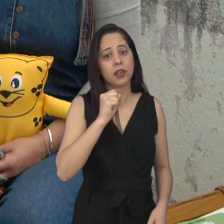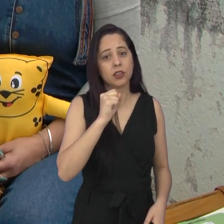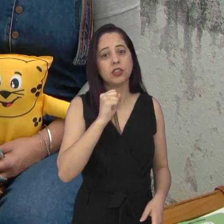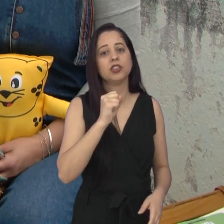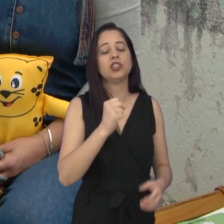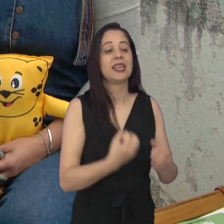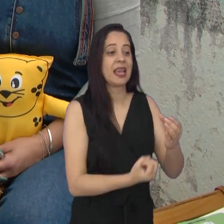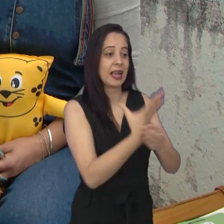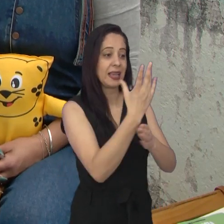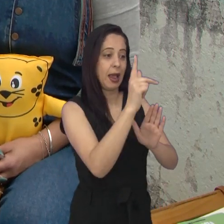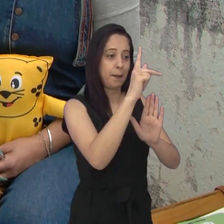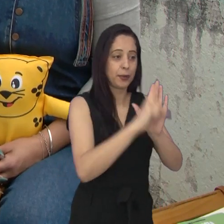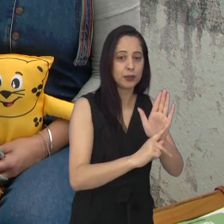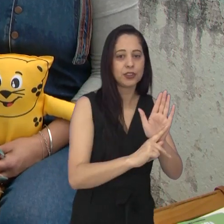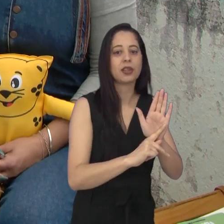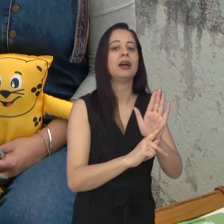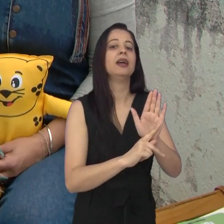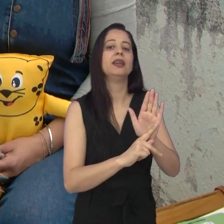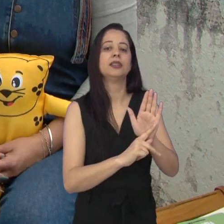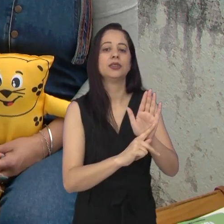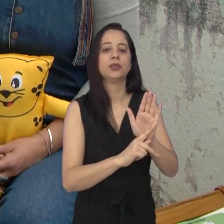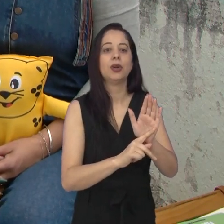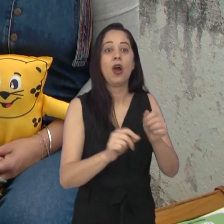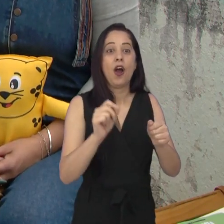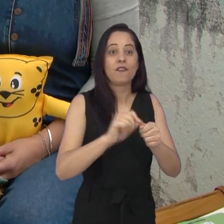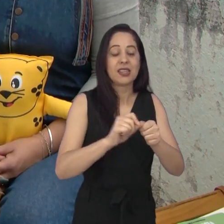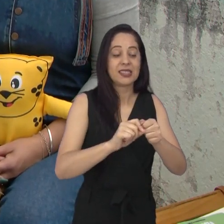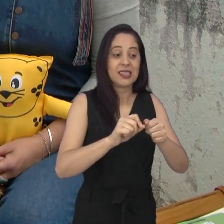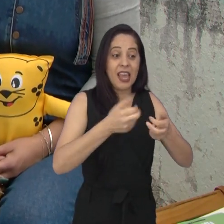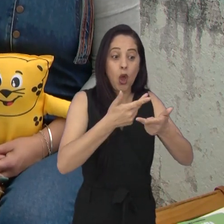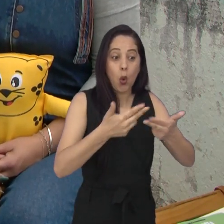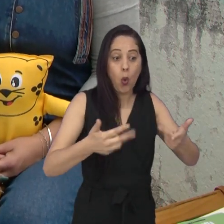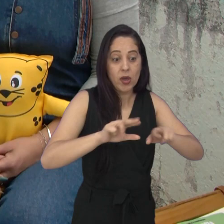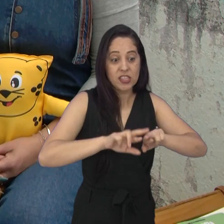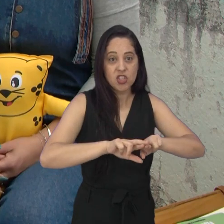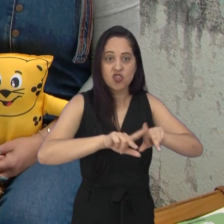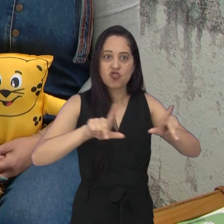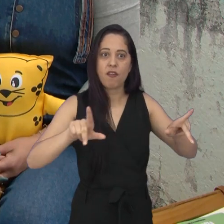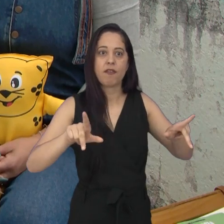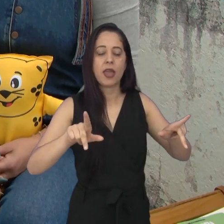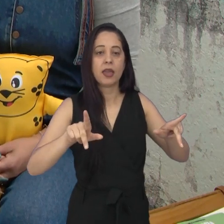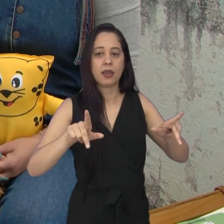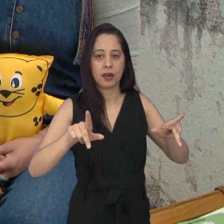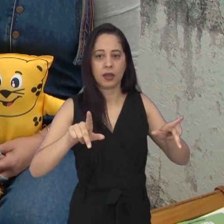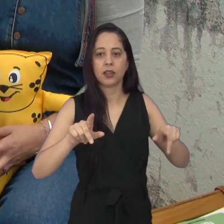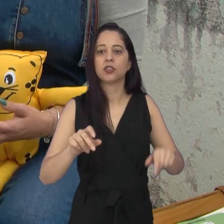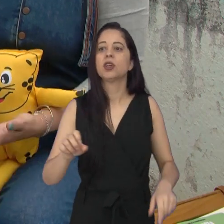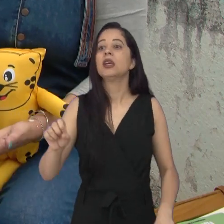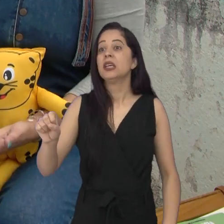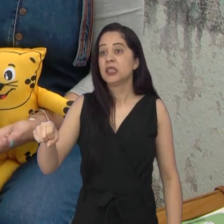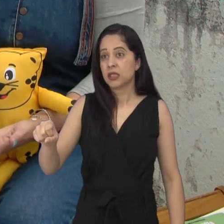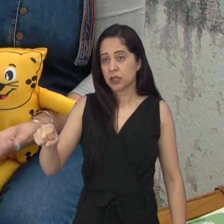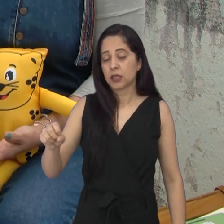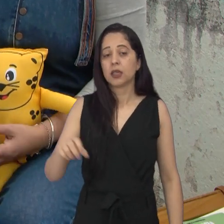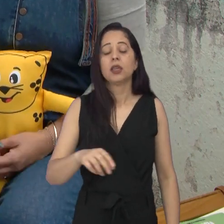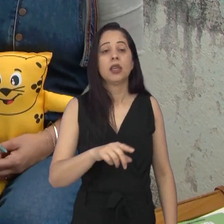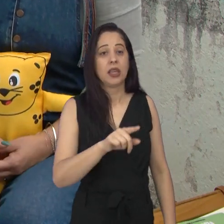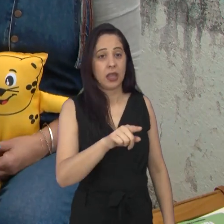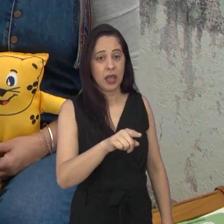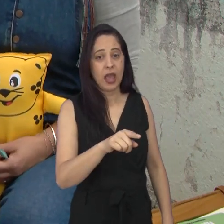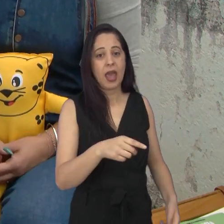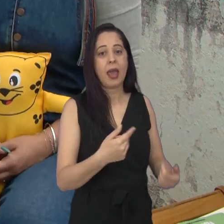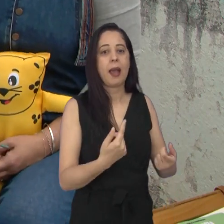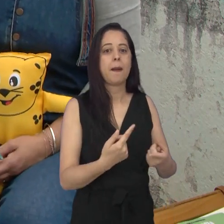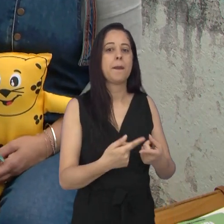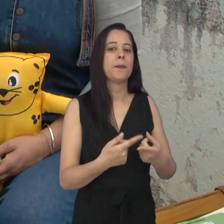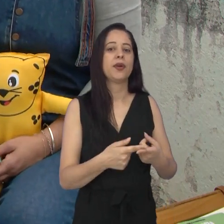né, a criar projetos, a fazer alguma coisa de ação, né? Com não isso só que você faz, né? uma